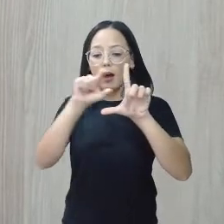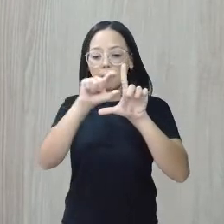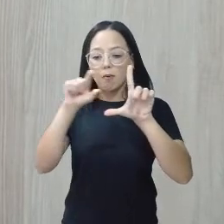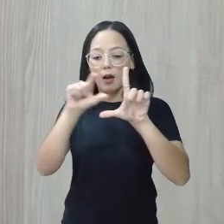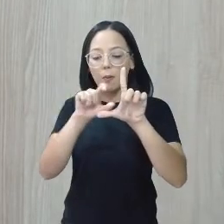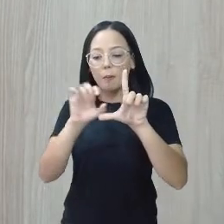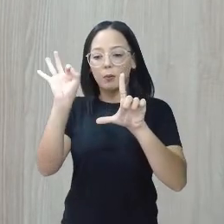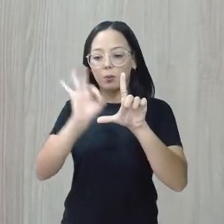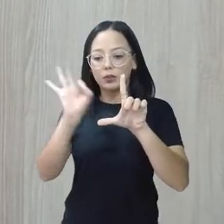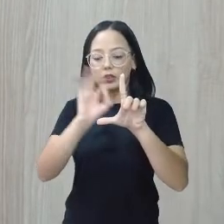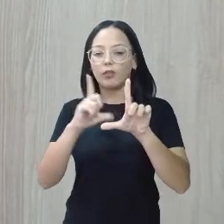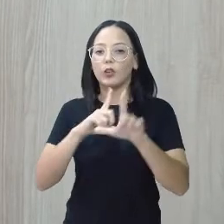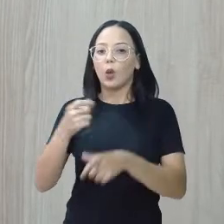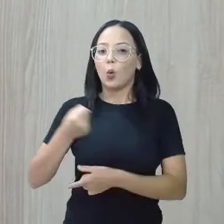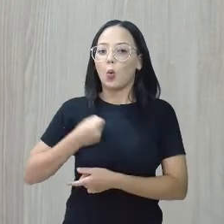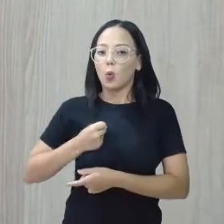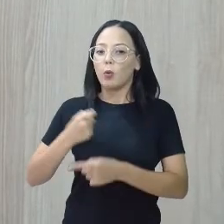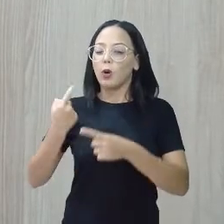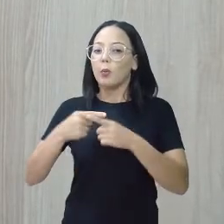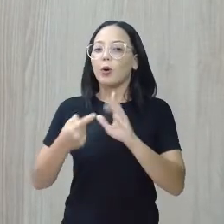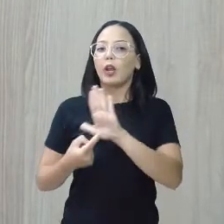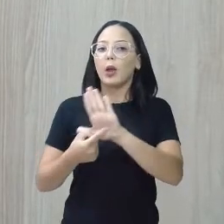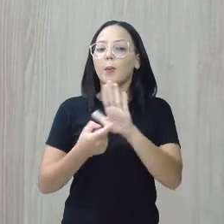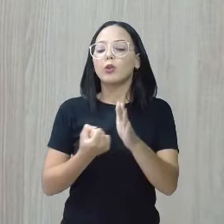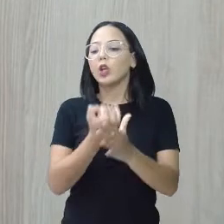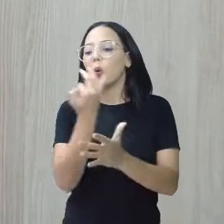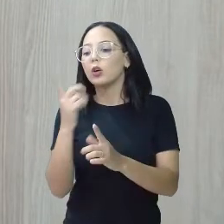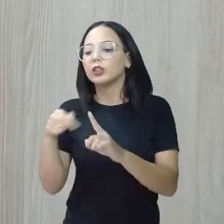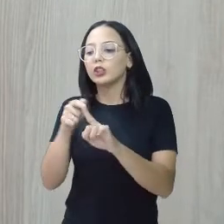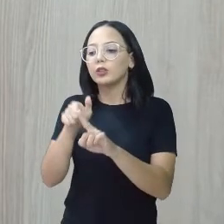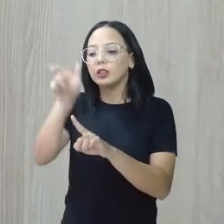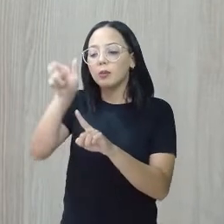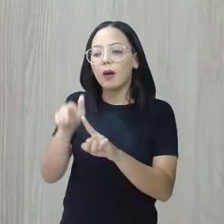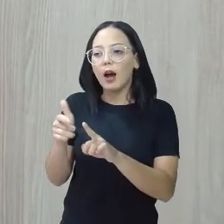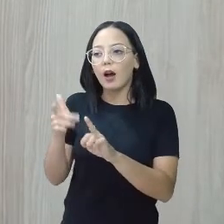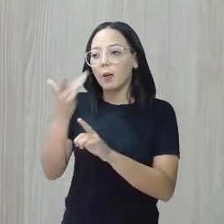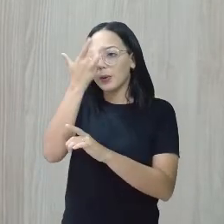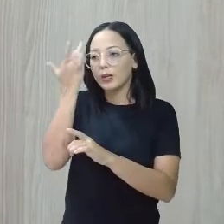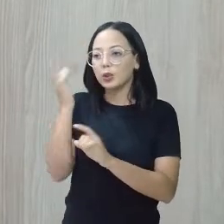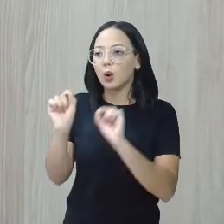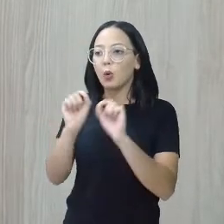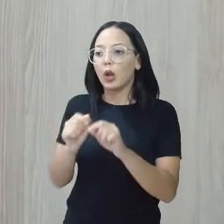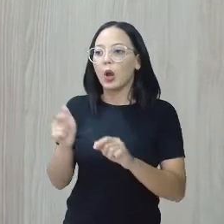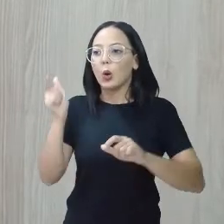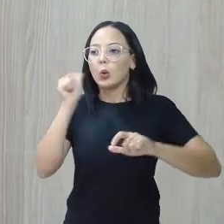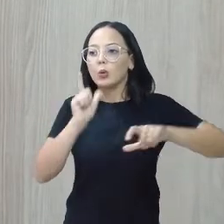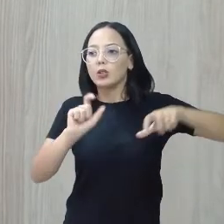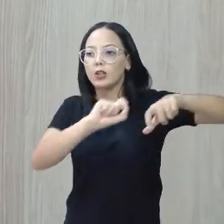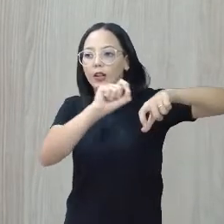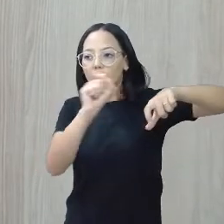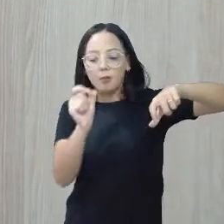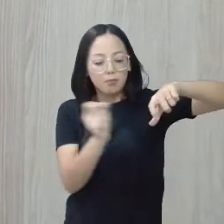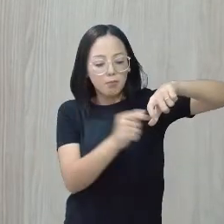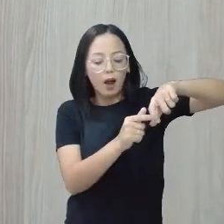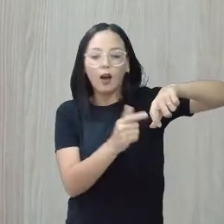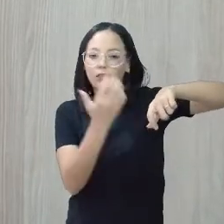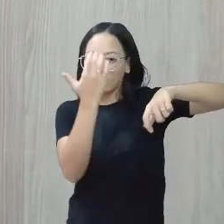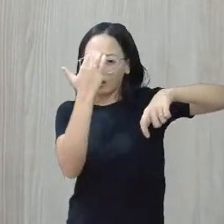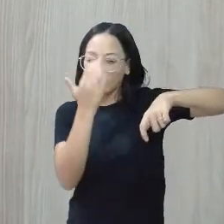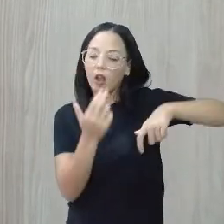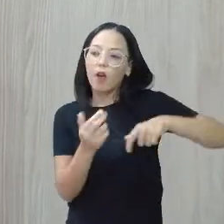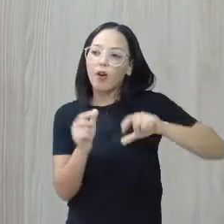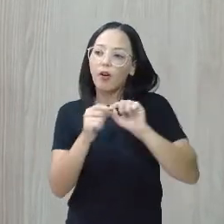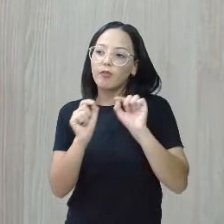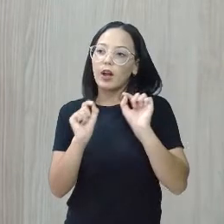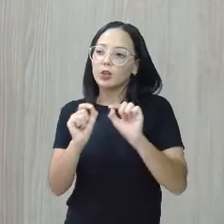Tem os números, porque eles mostram quantas vezes aquele jogador marca gols, ele meio que acho que